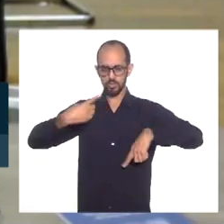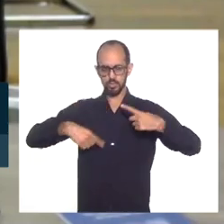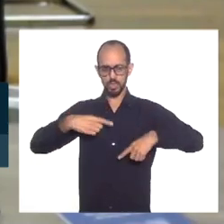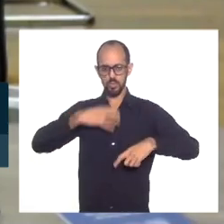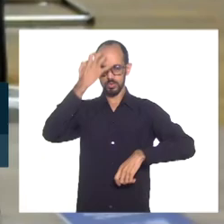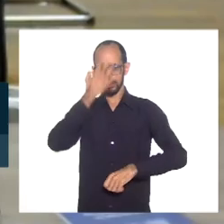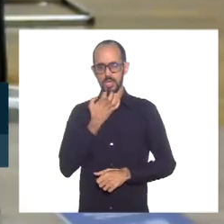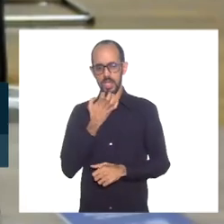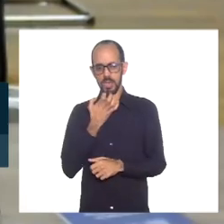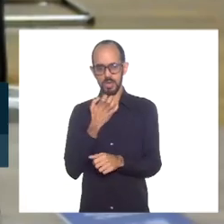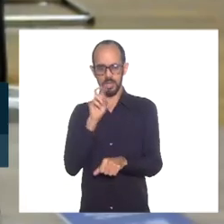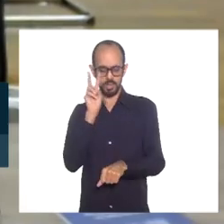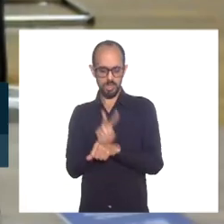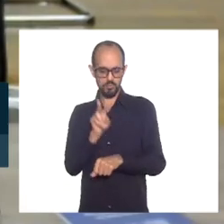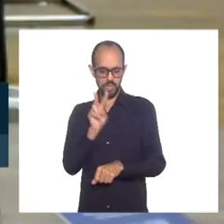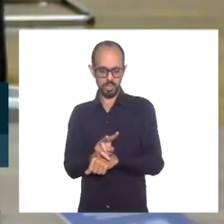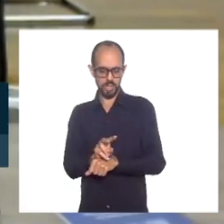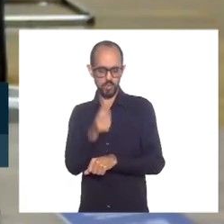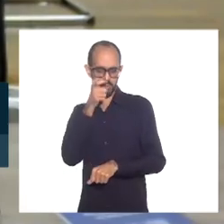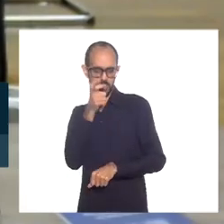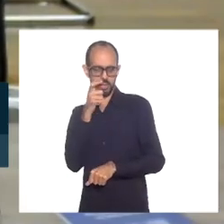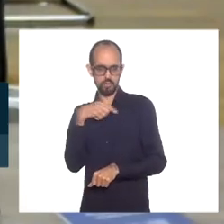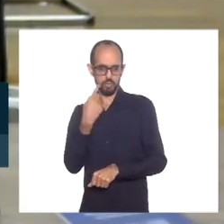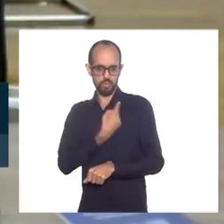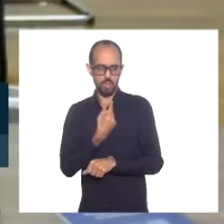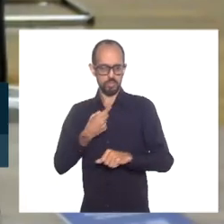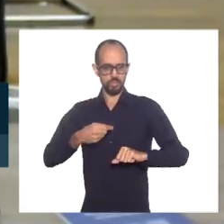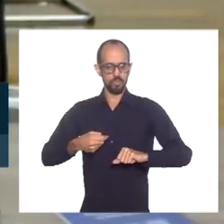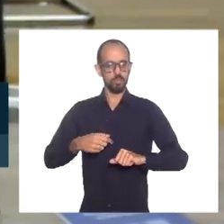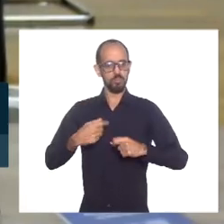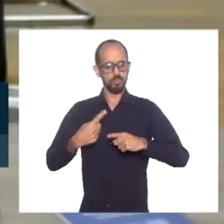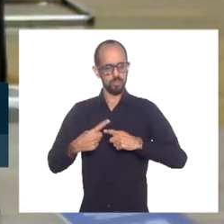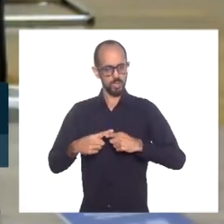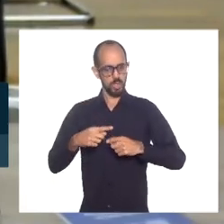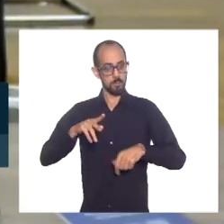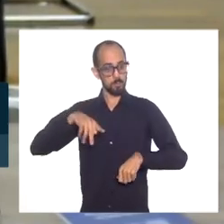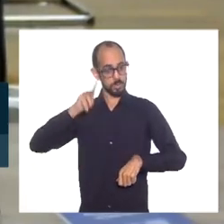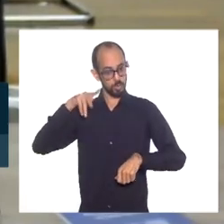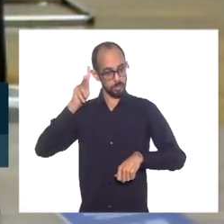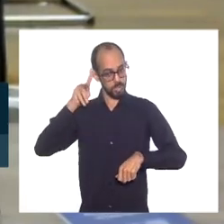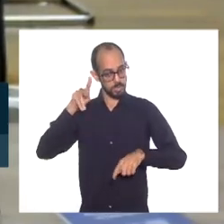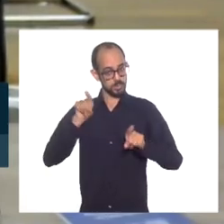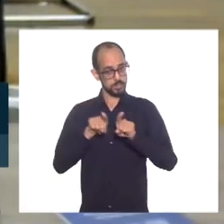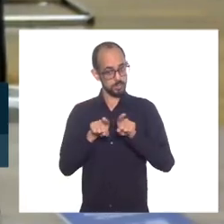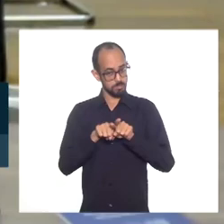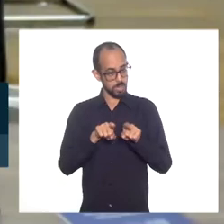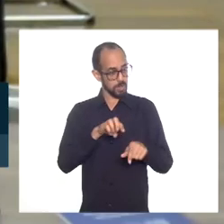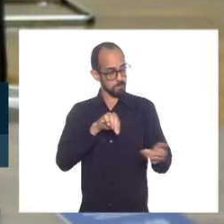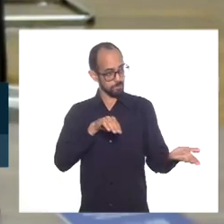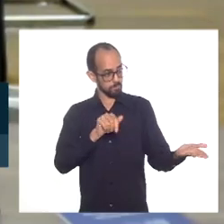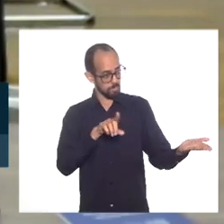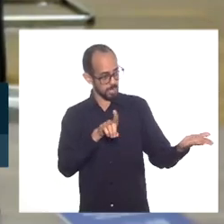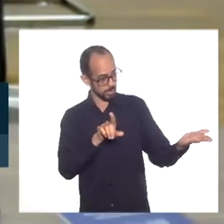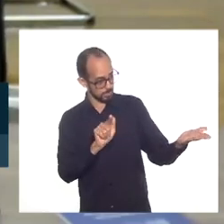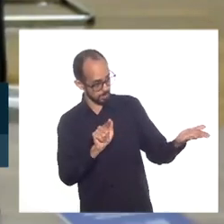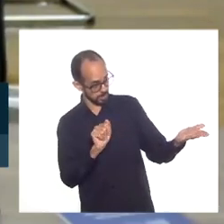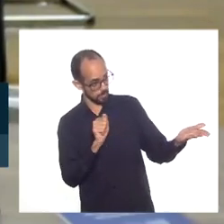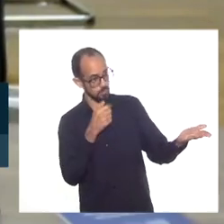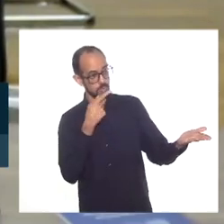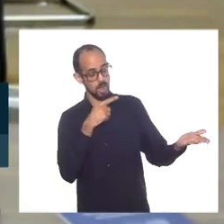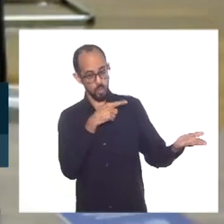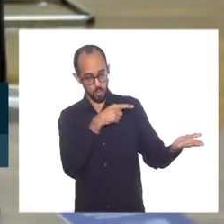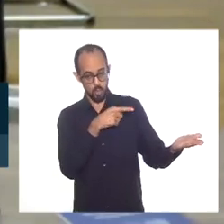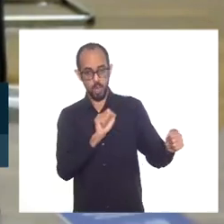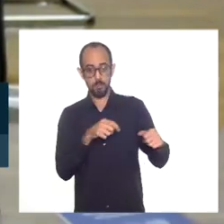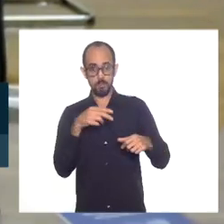defender que o Brasil e o Rio de Janeiro cresçam de mão dadas. E a Petrobras também, deputada, a doutora Magda disse que a Petrobras está no Rio